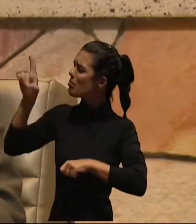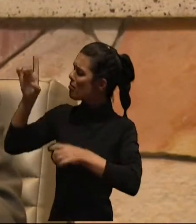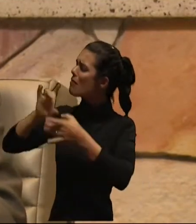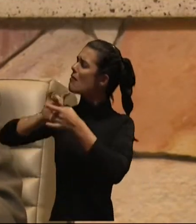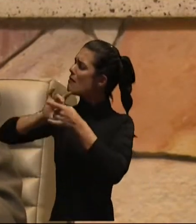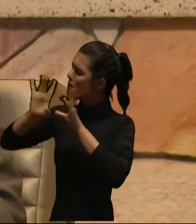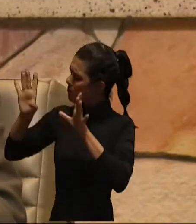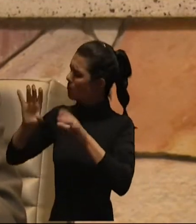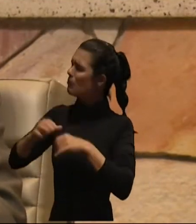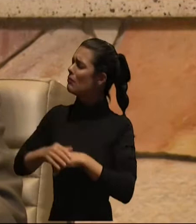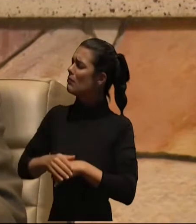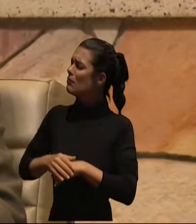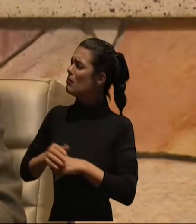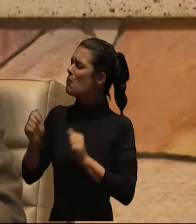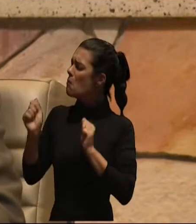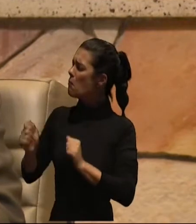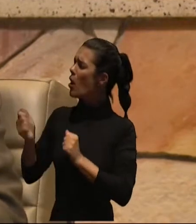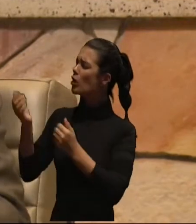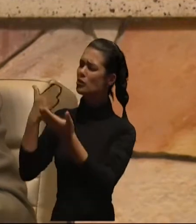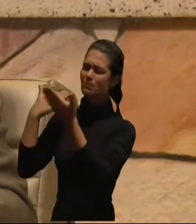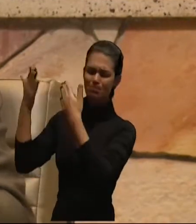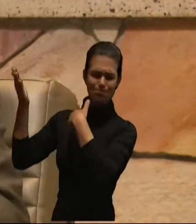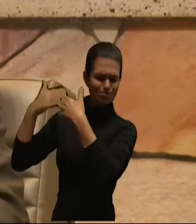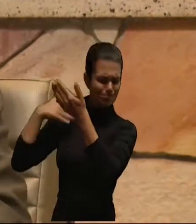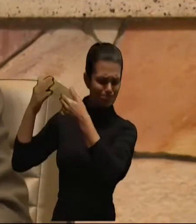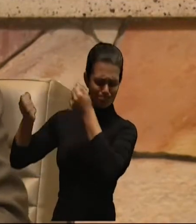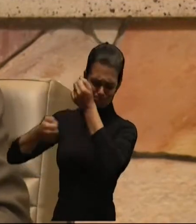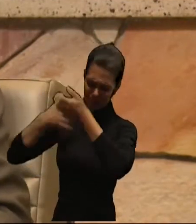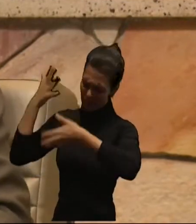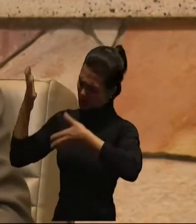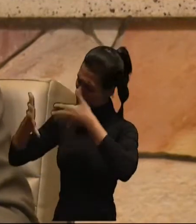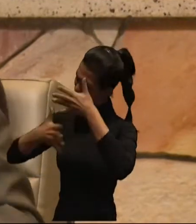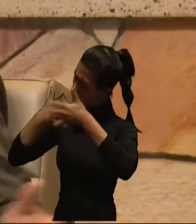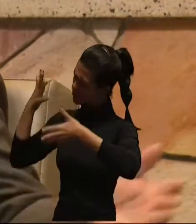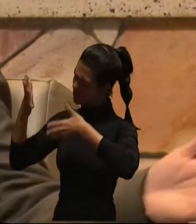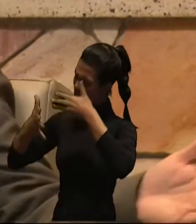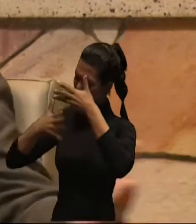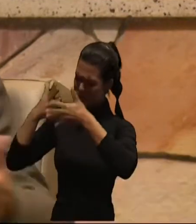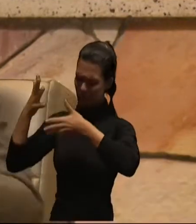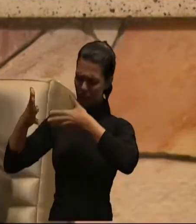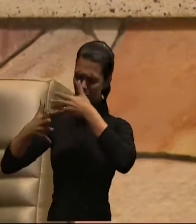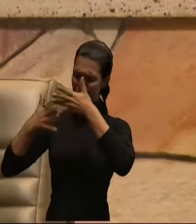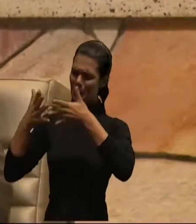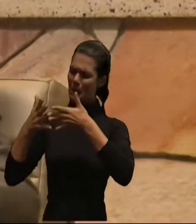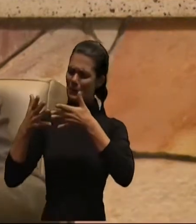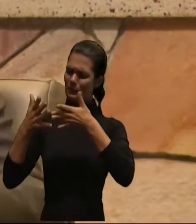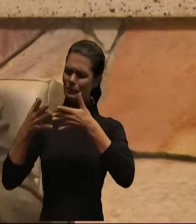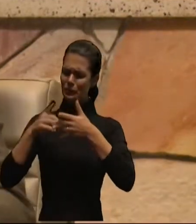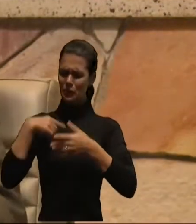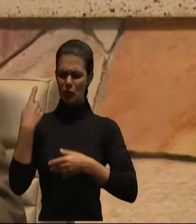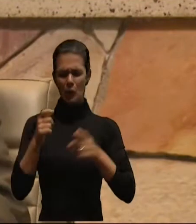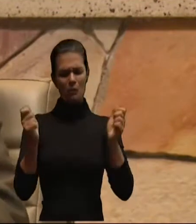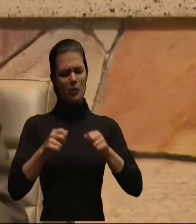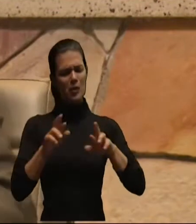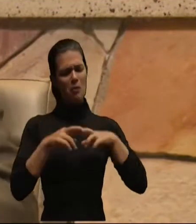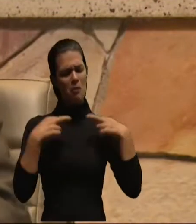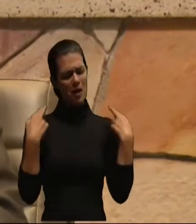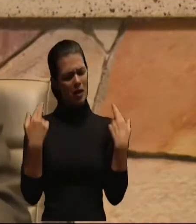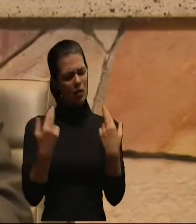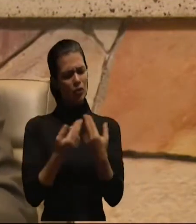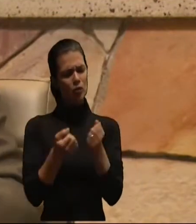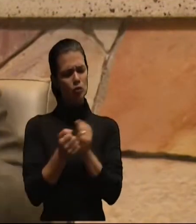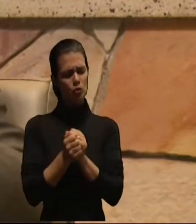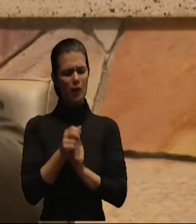de falarmos contigo livremente, de livremente em nome de Jesus, nos reunirmos aqui com os nossos queridos